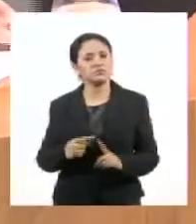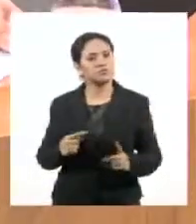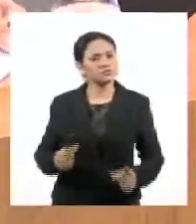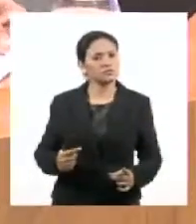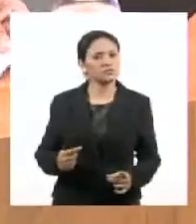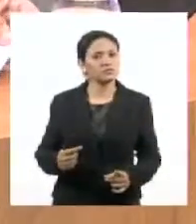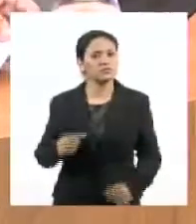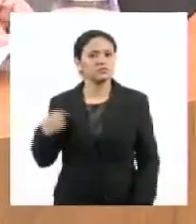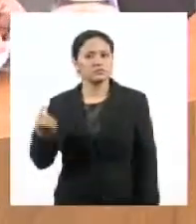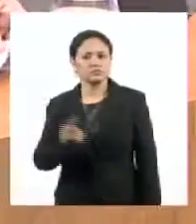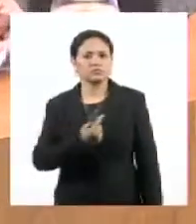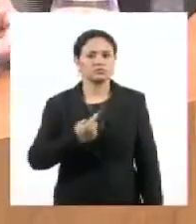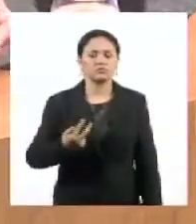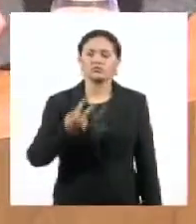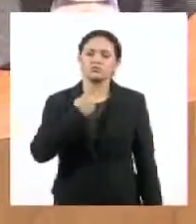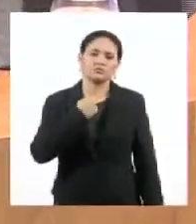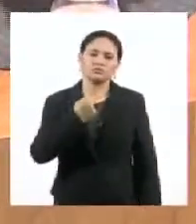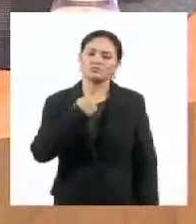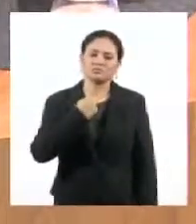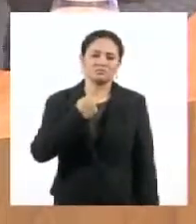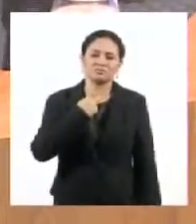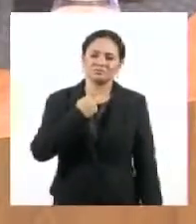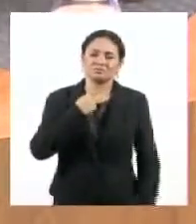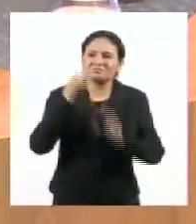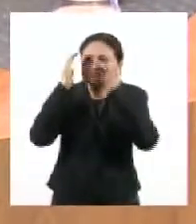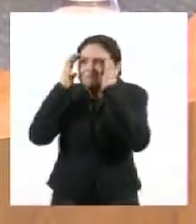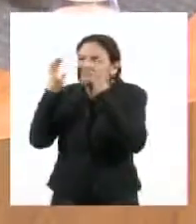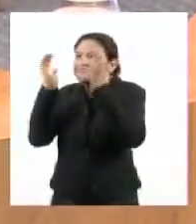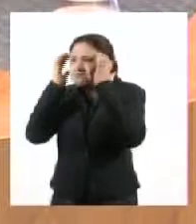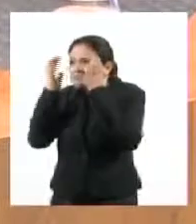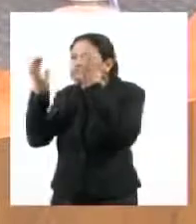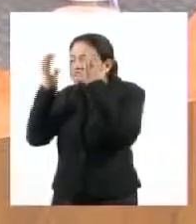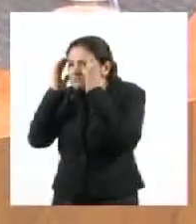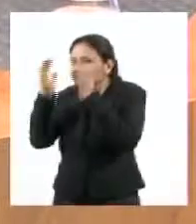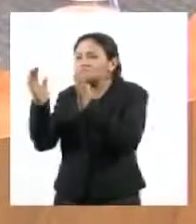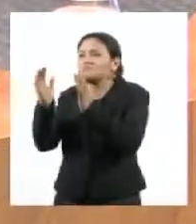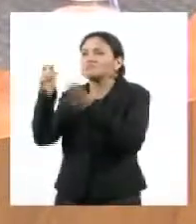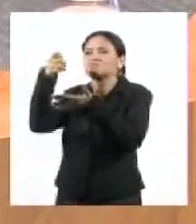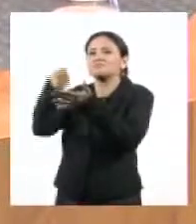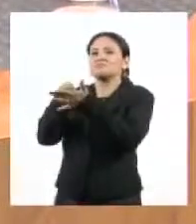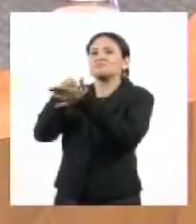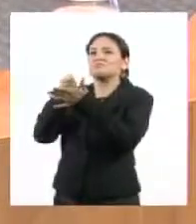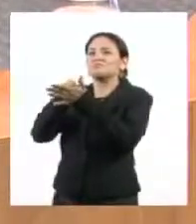viver na ditadura do pensamento único